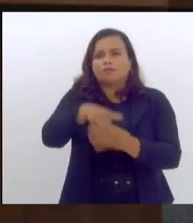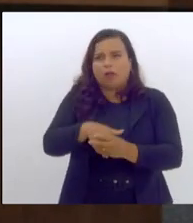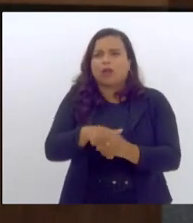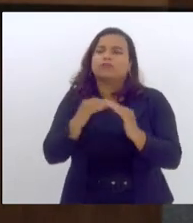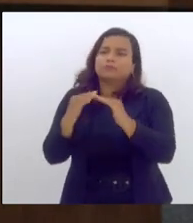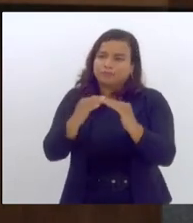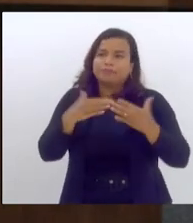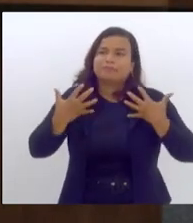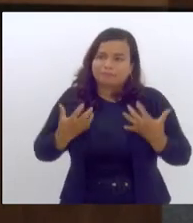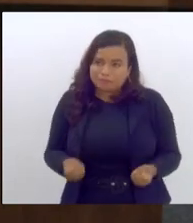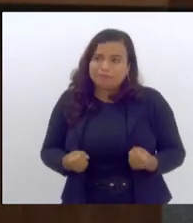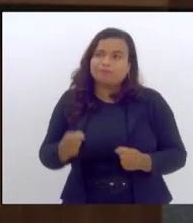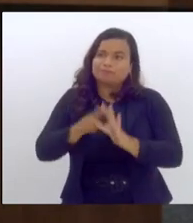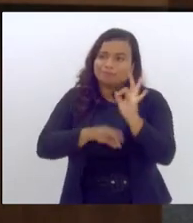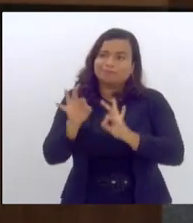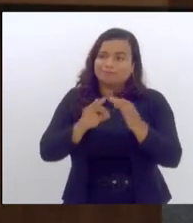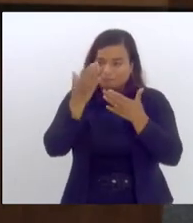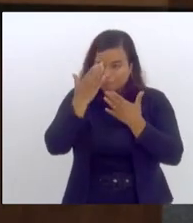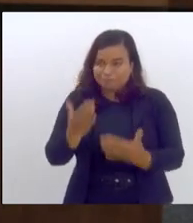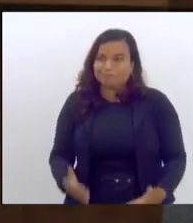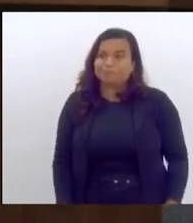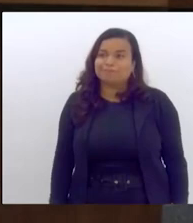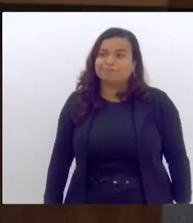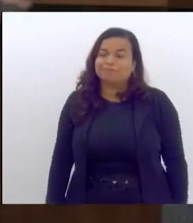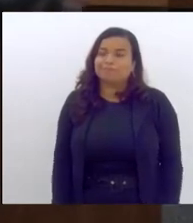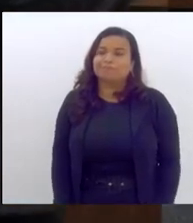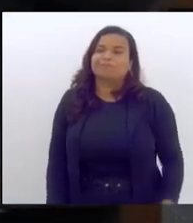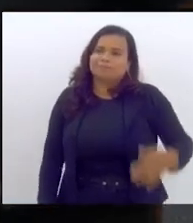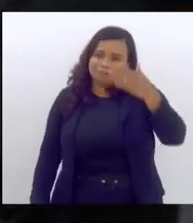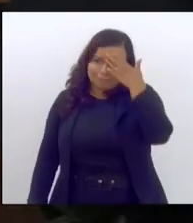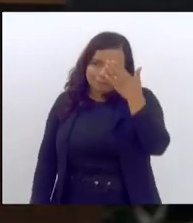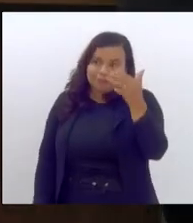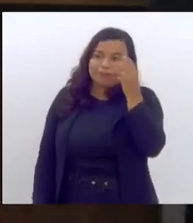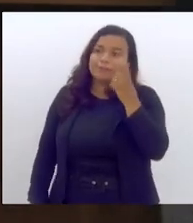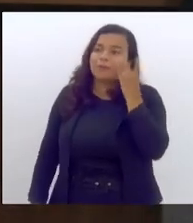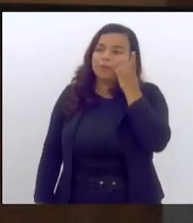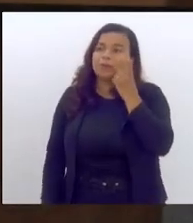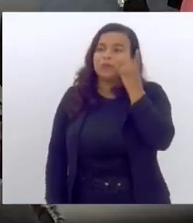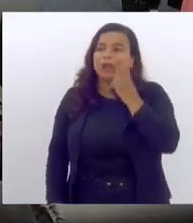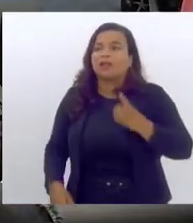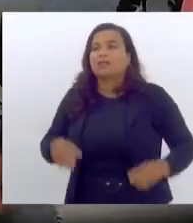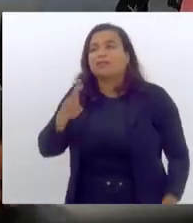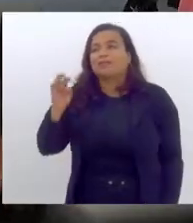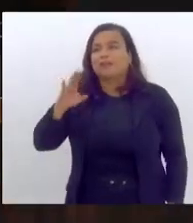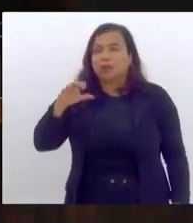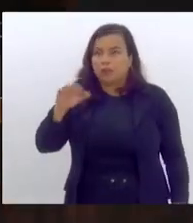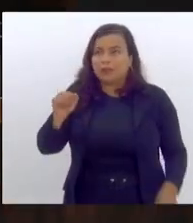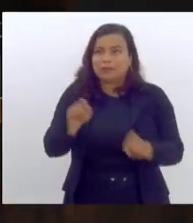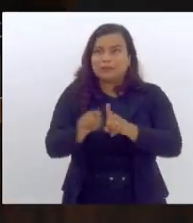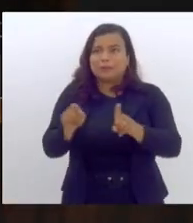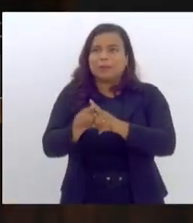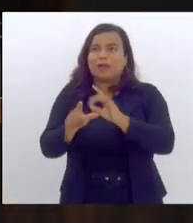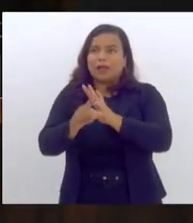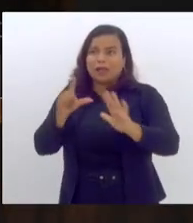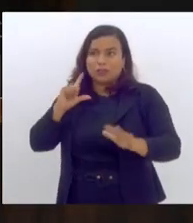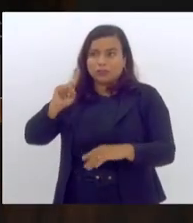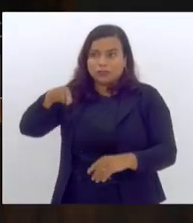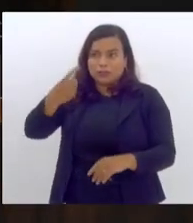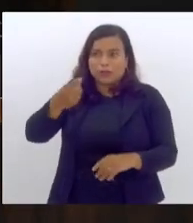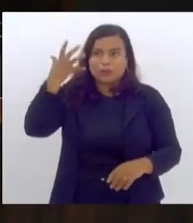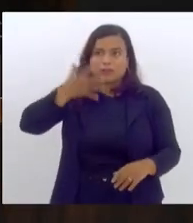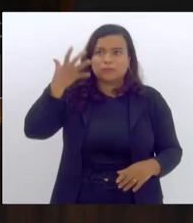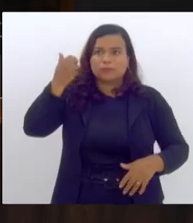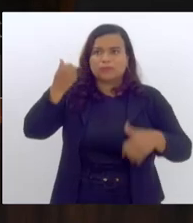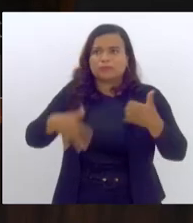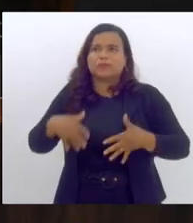completamente favorável ao projeto. Obrigada. Muito obrigada, deputada Verônica. Eu queria, antes de chamar a próxima oradora,